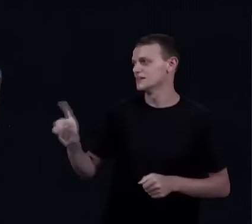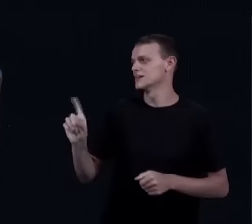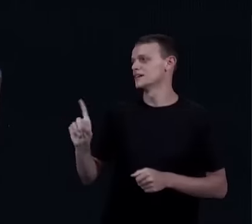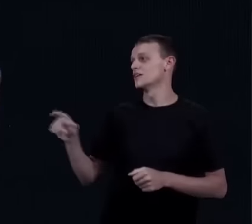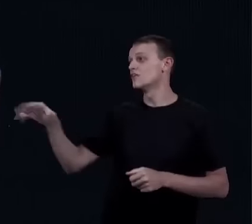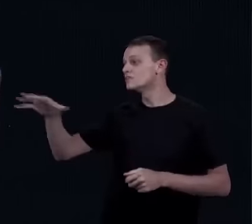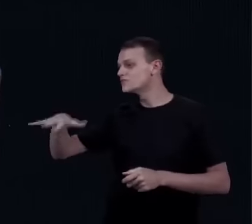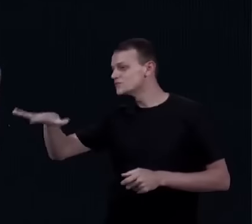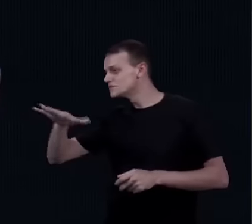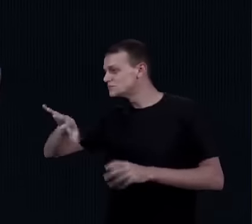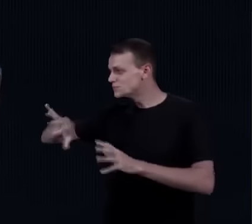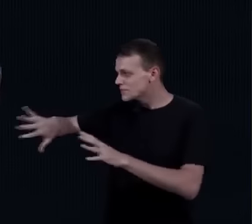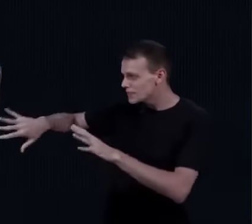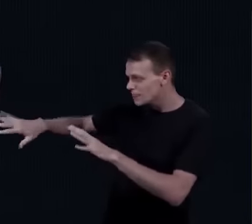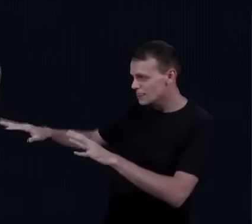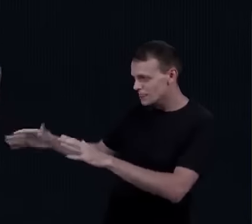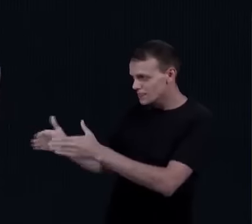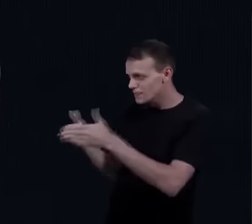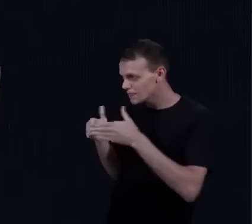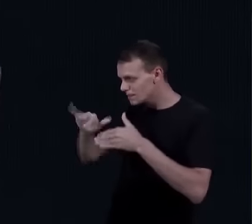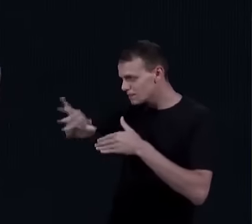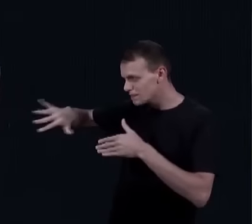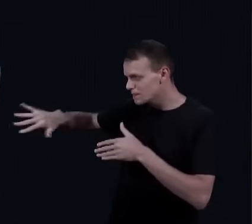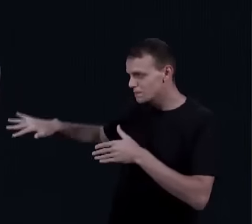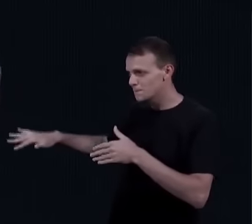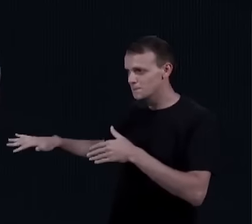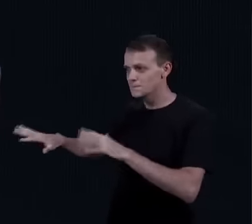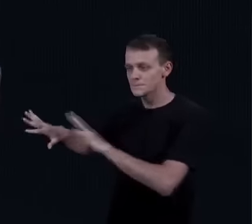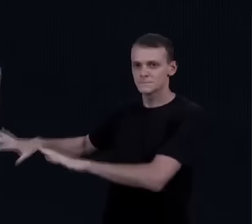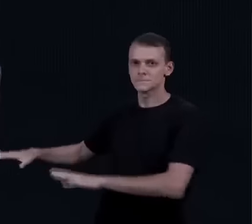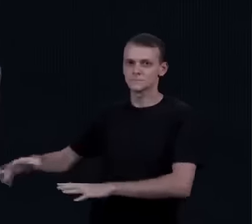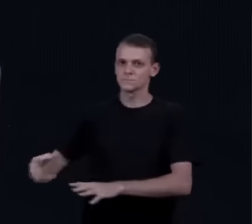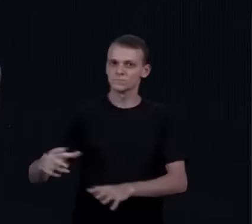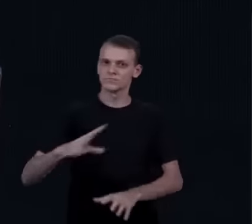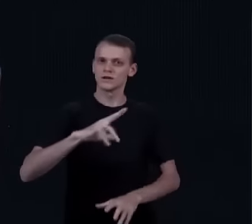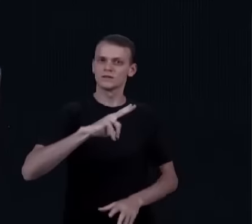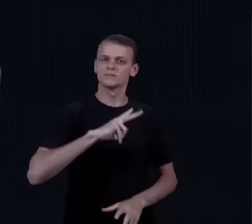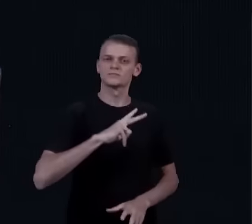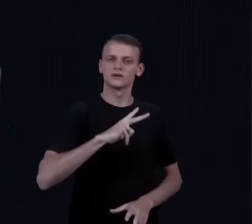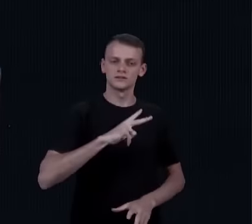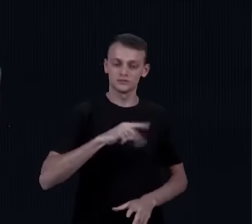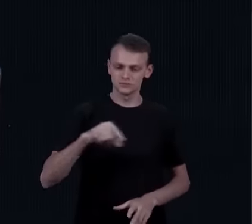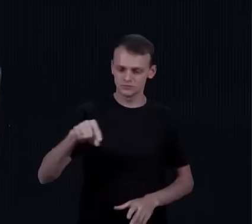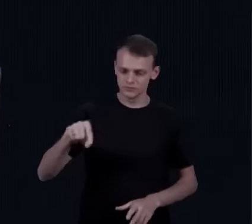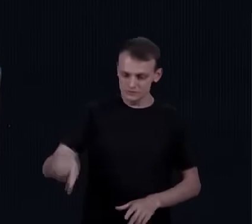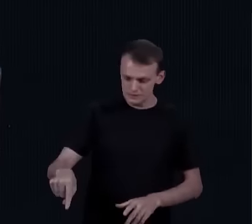para todo mundo sair, disse para Tabita, levanta-te. Ela abriu os olhos e